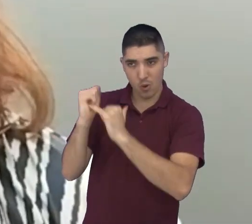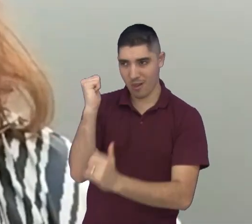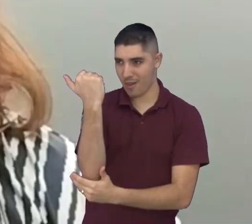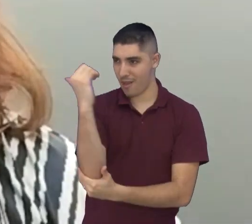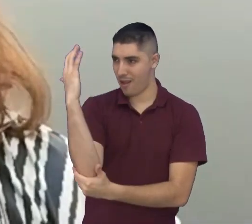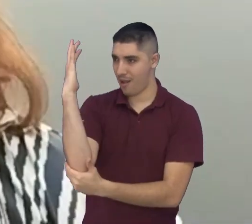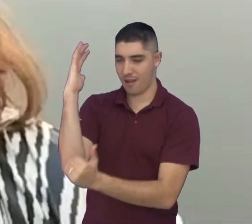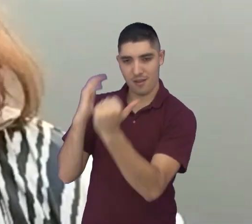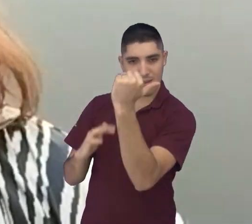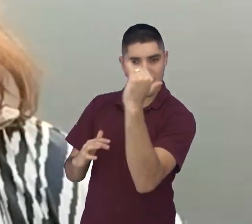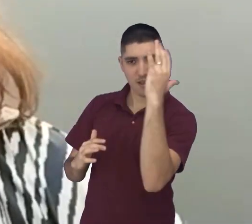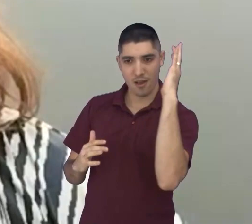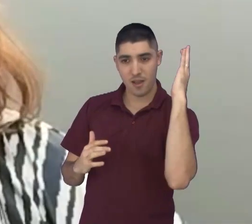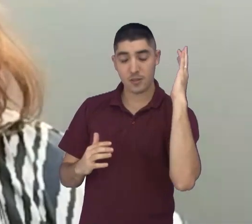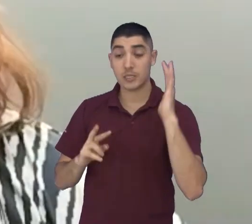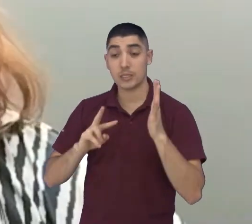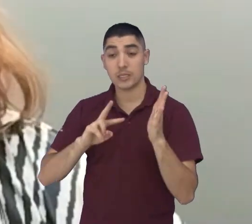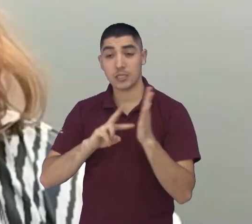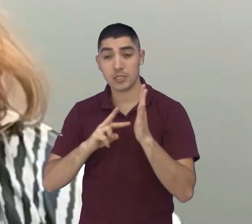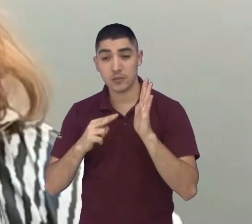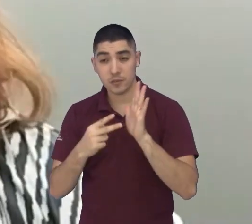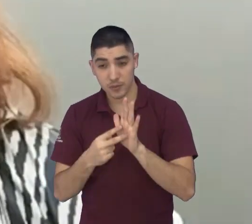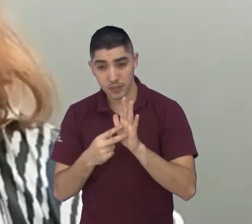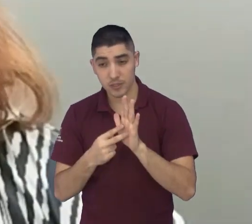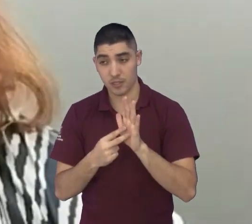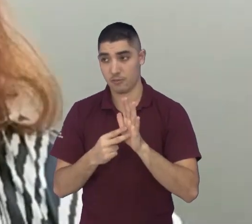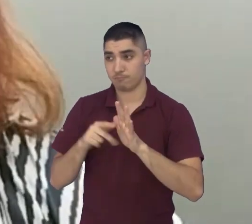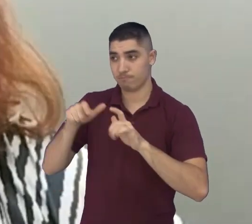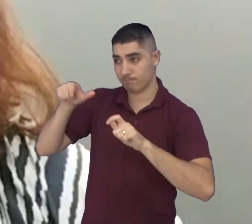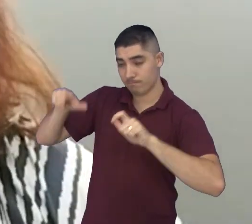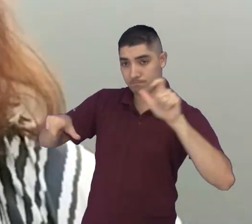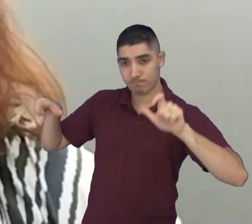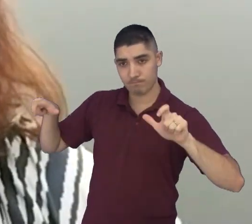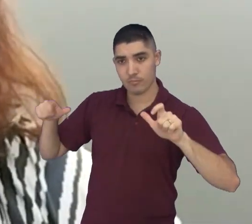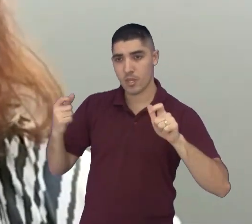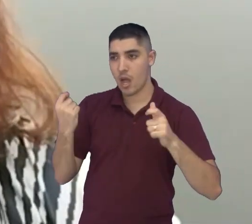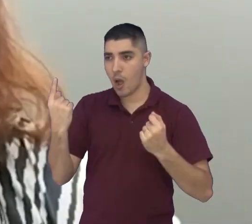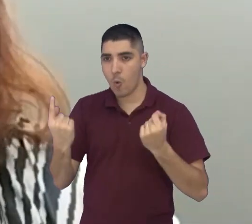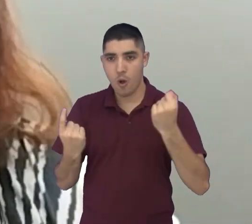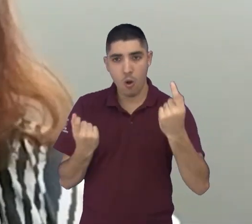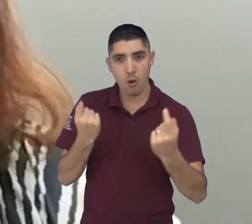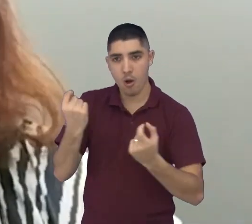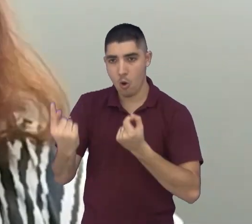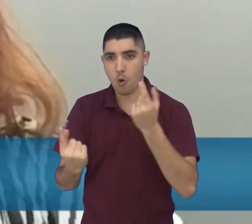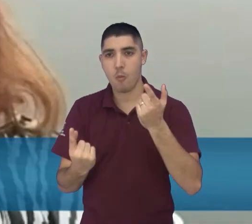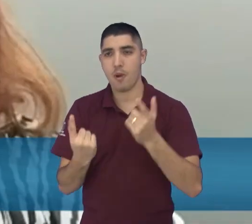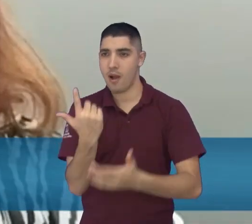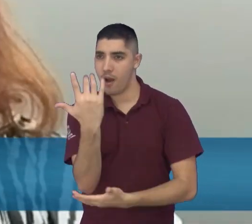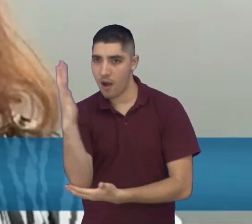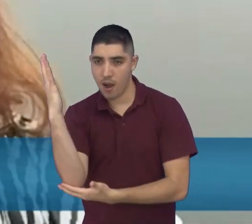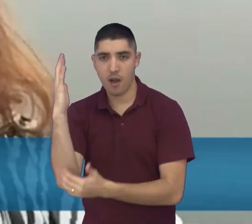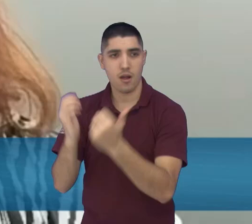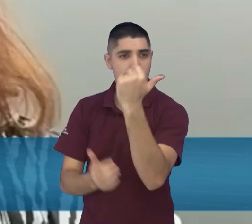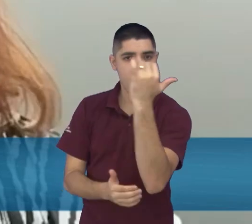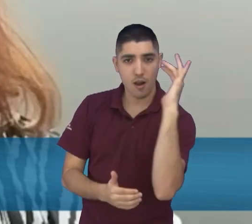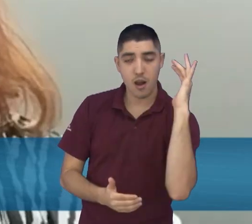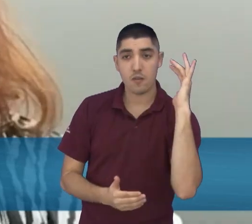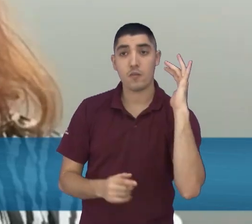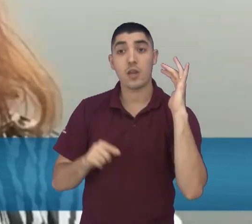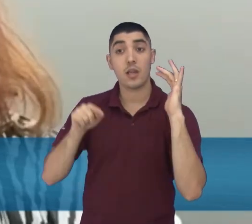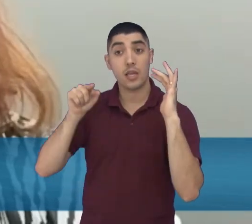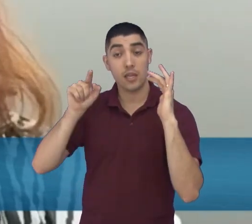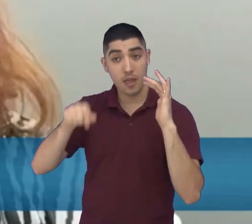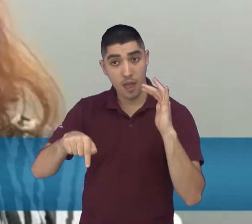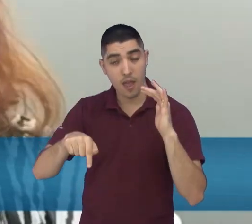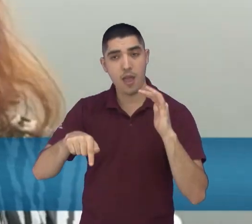estamos falando de alguns exemplares, em especial que constituem a